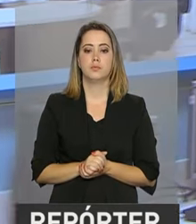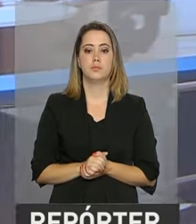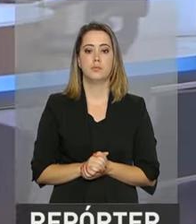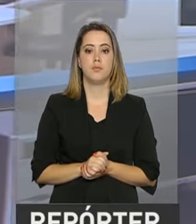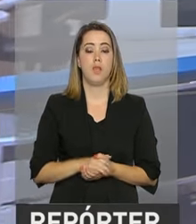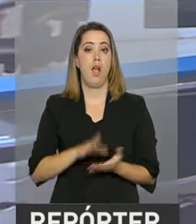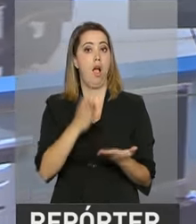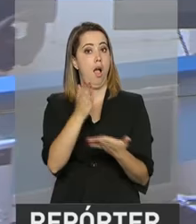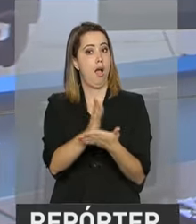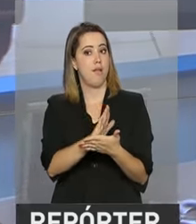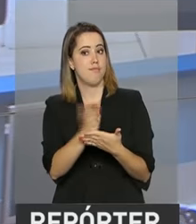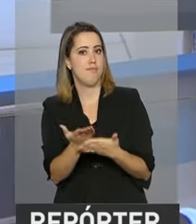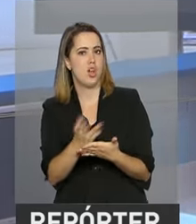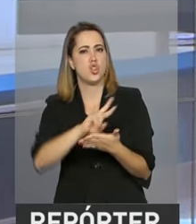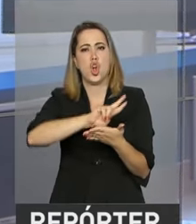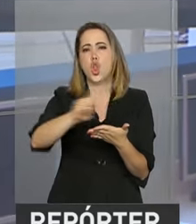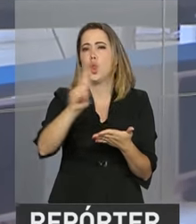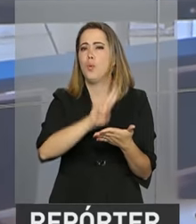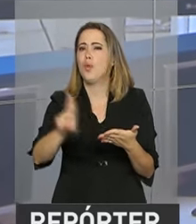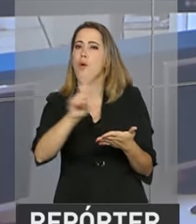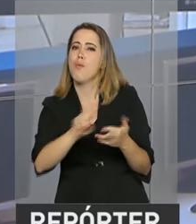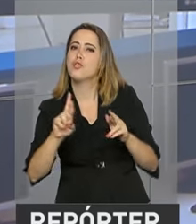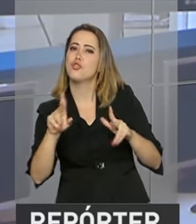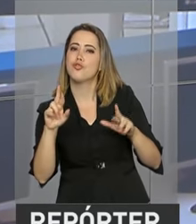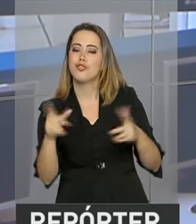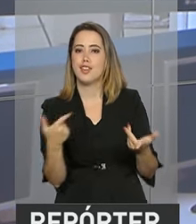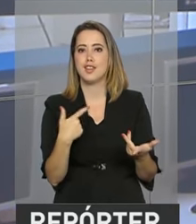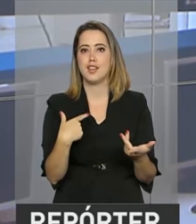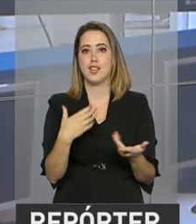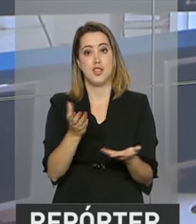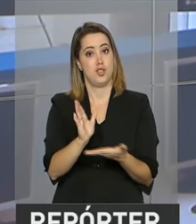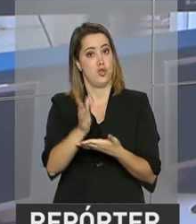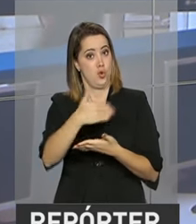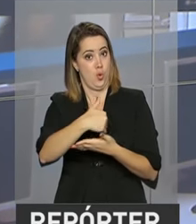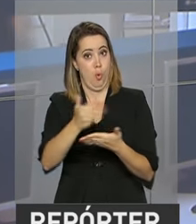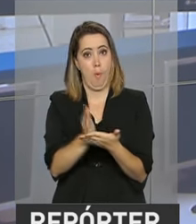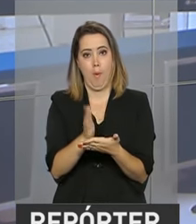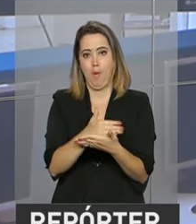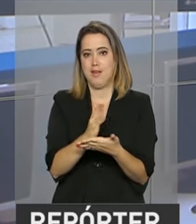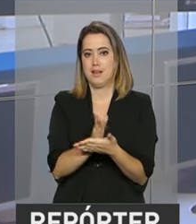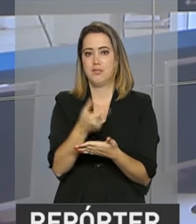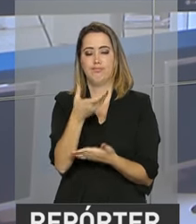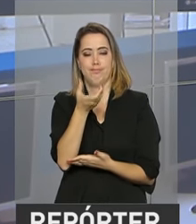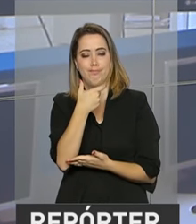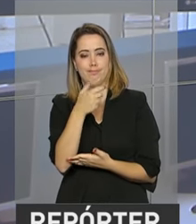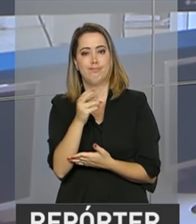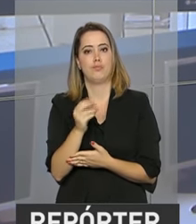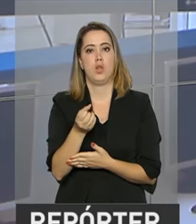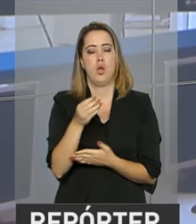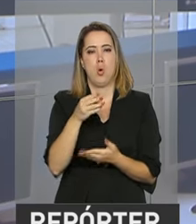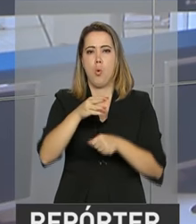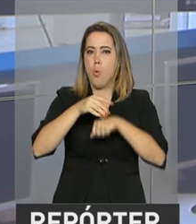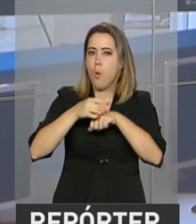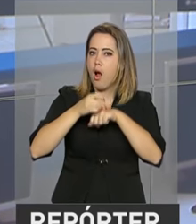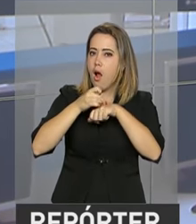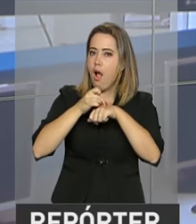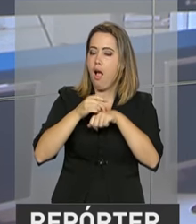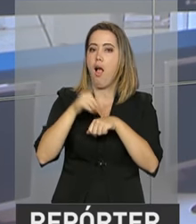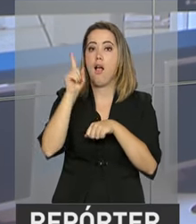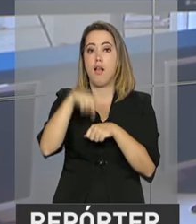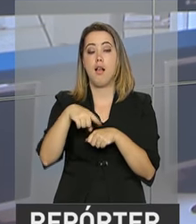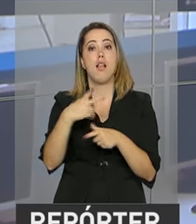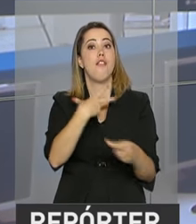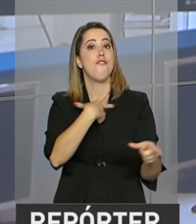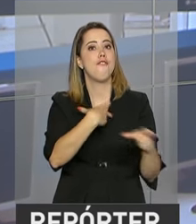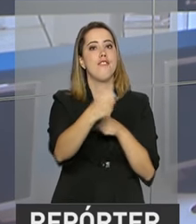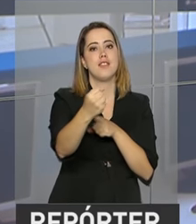Aipim, mandioca, macaxeira. Um bolinho com esse ingrediente recheado de carne moída, o abará, foi o grande vencedor de um